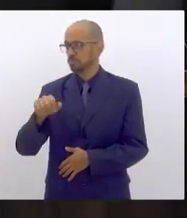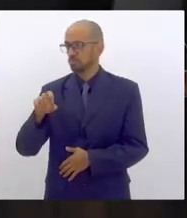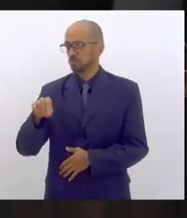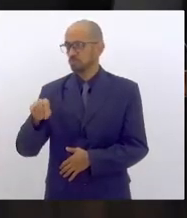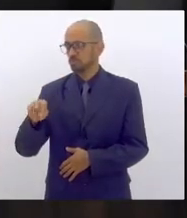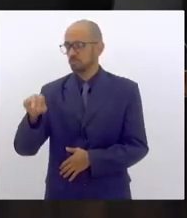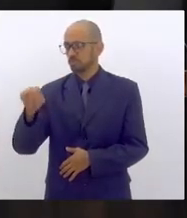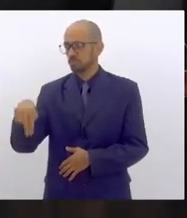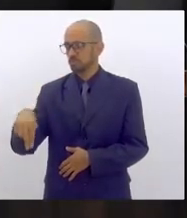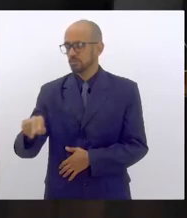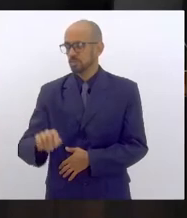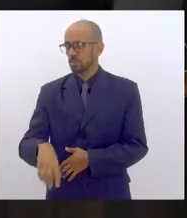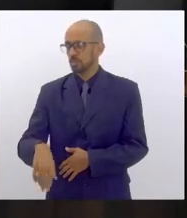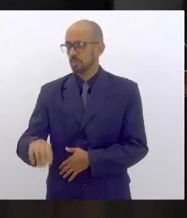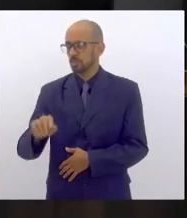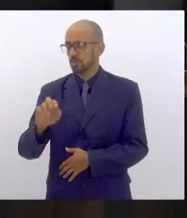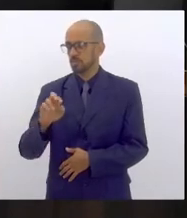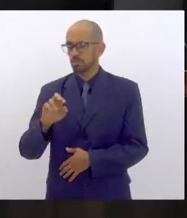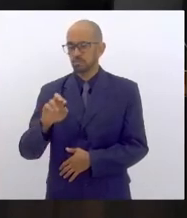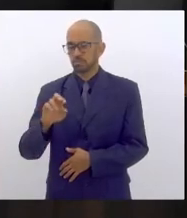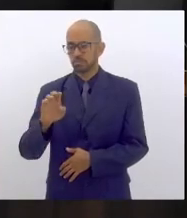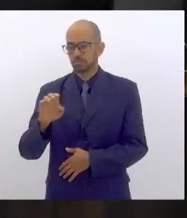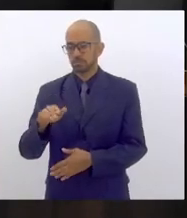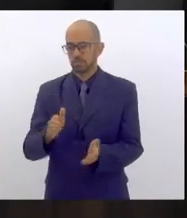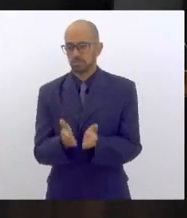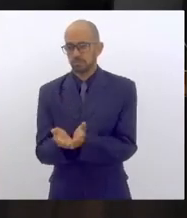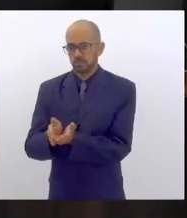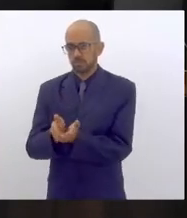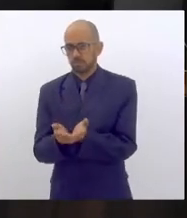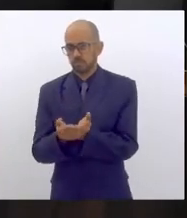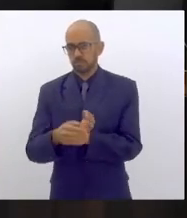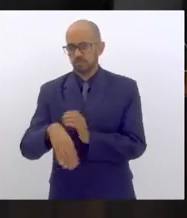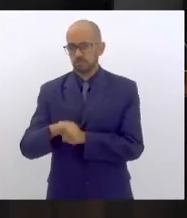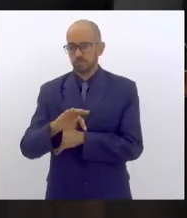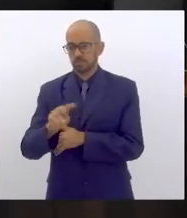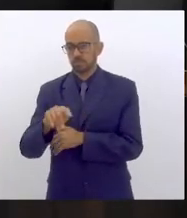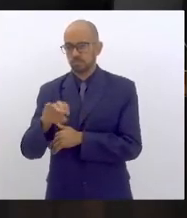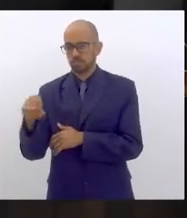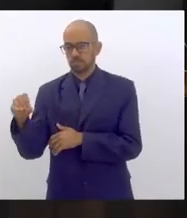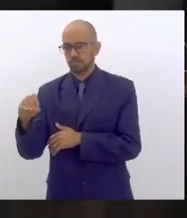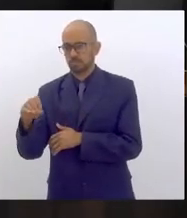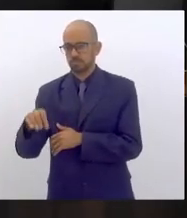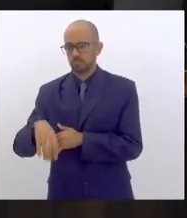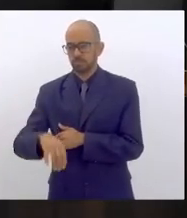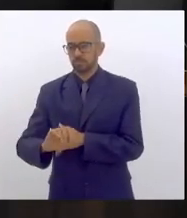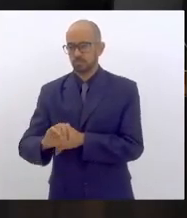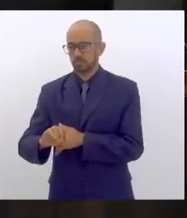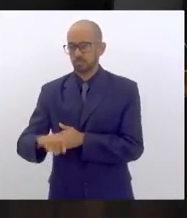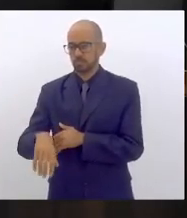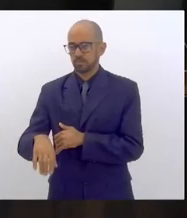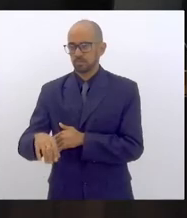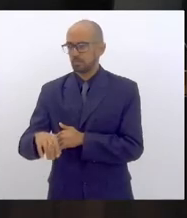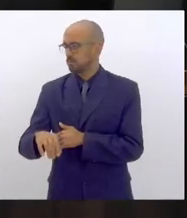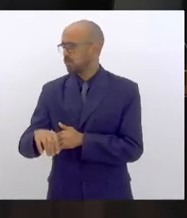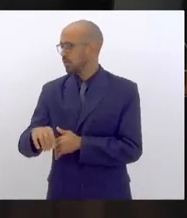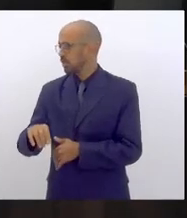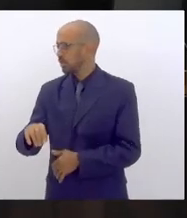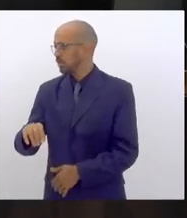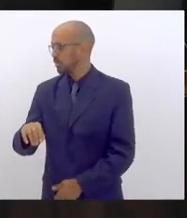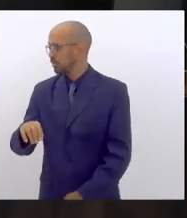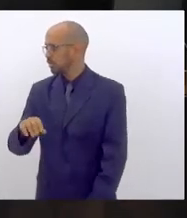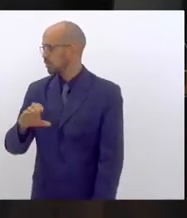André Correia, Bebeto, Brazão, Carlos Macedo, Chico Machado, Esquinho da Mangueira, Coronel Jairo, Coronel